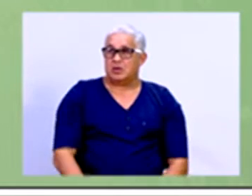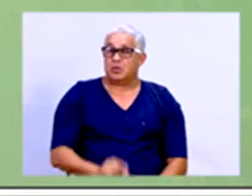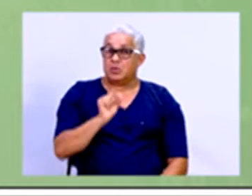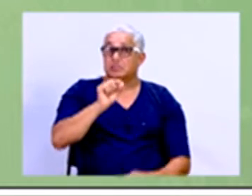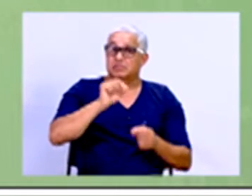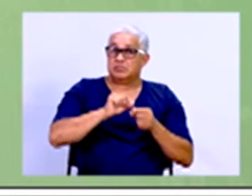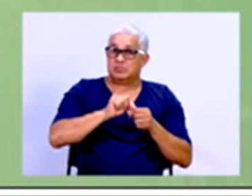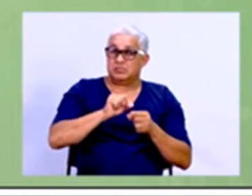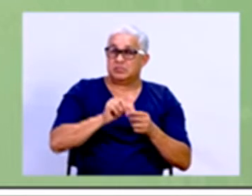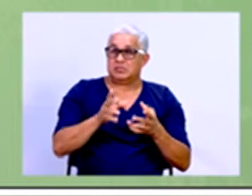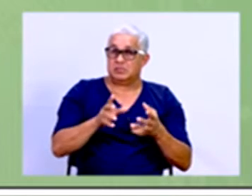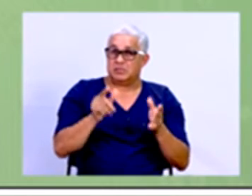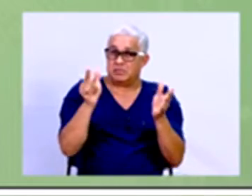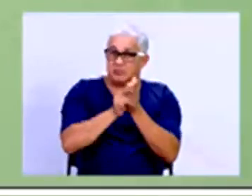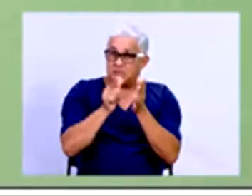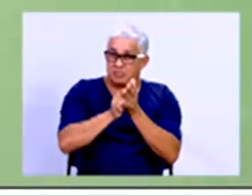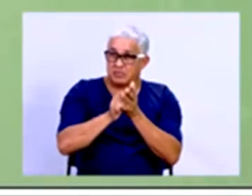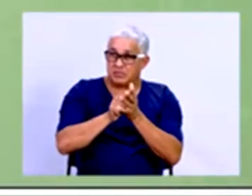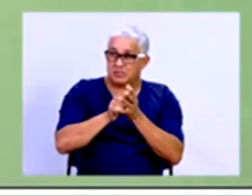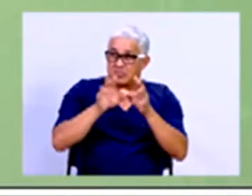a página